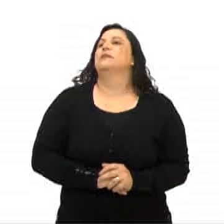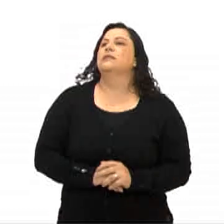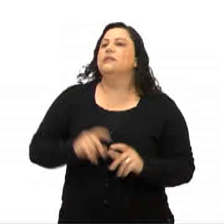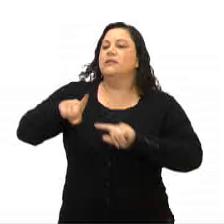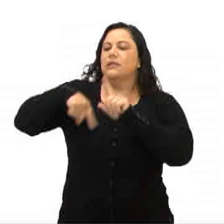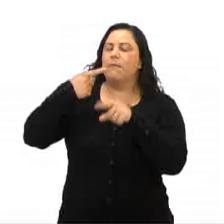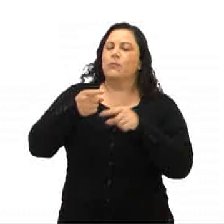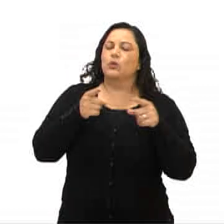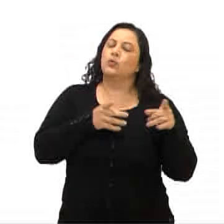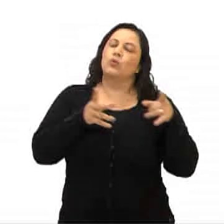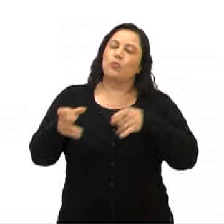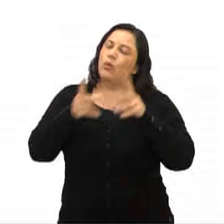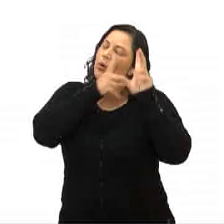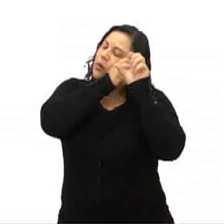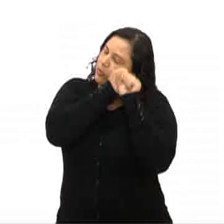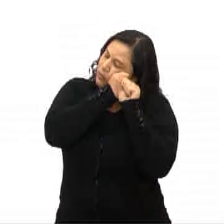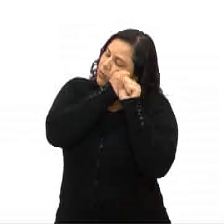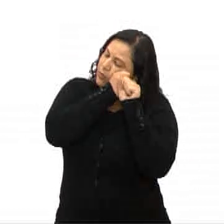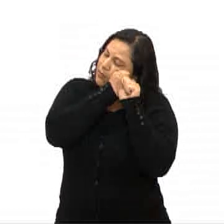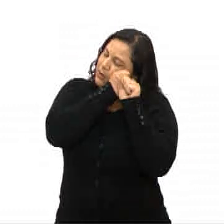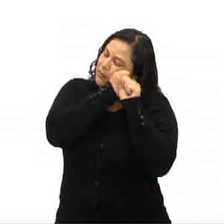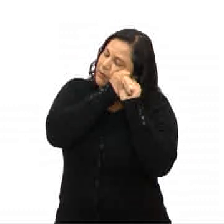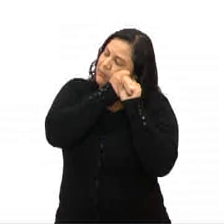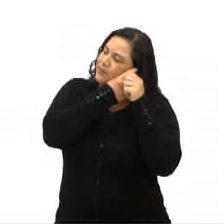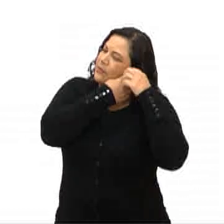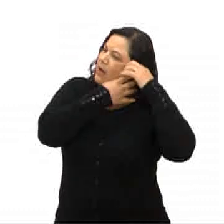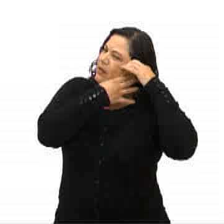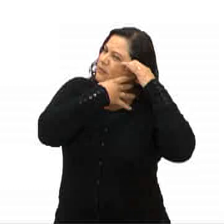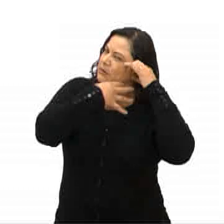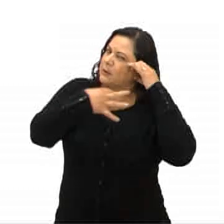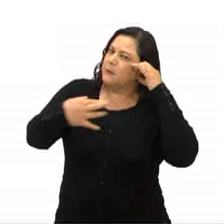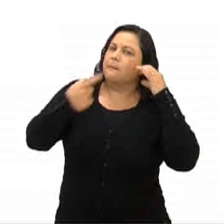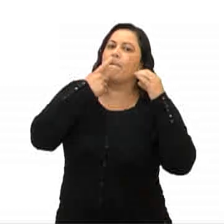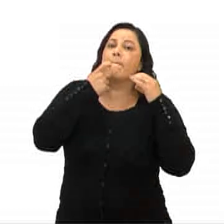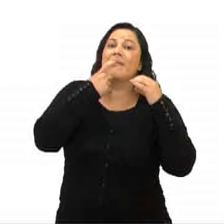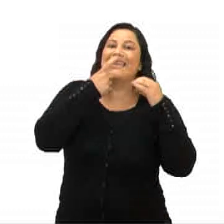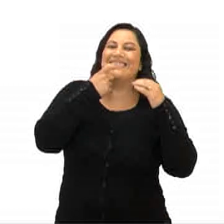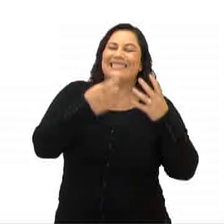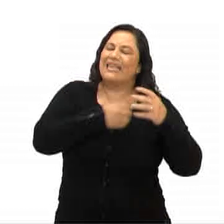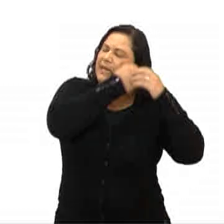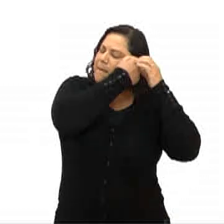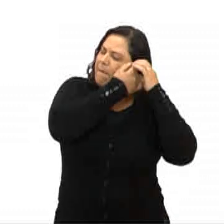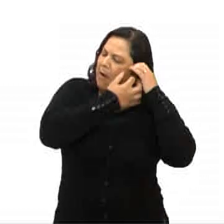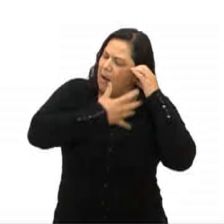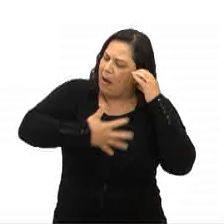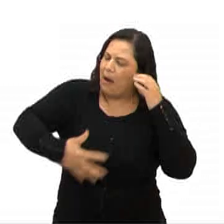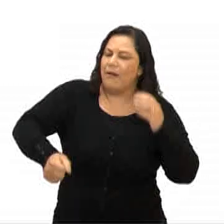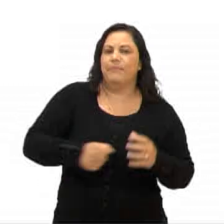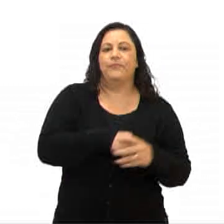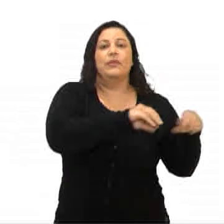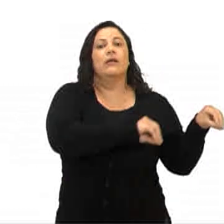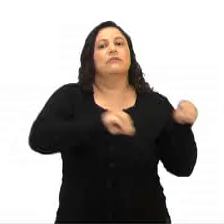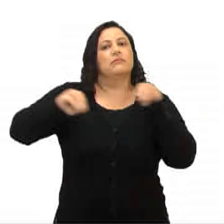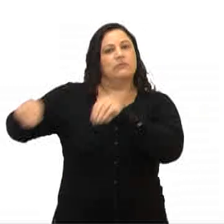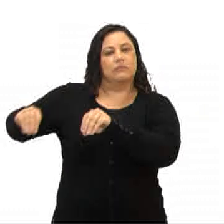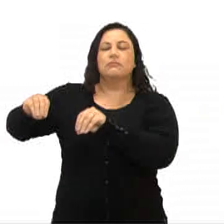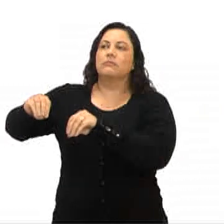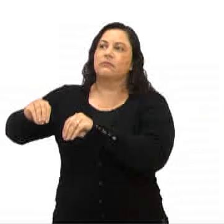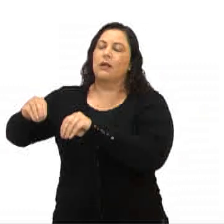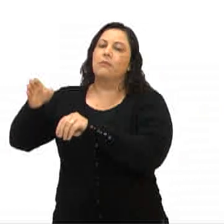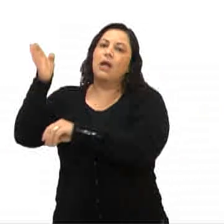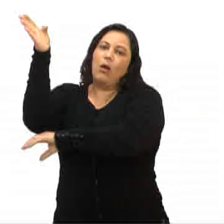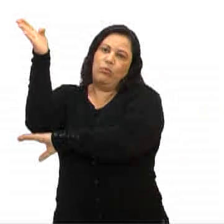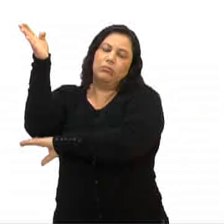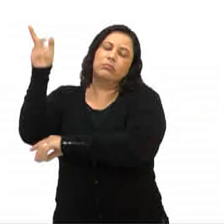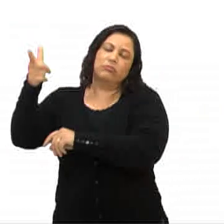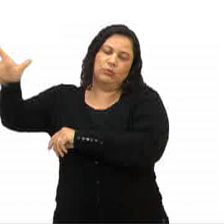quarto ido dormir em meio ao mar de sangue. Fulano e os policiais o transferem para o Hotel Dieu e fulano